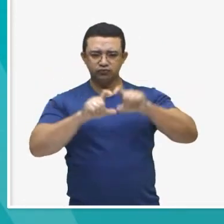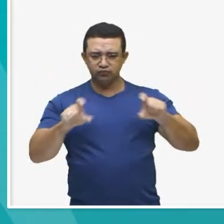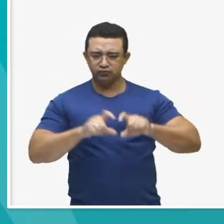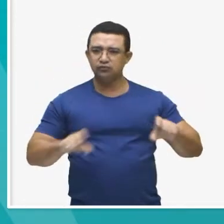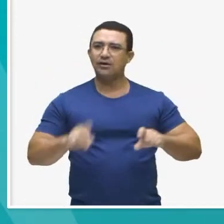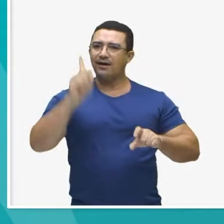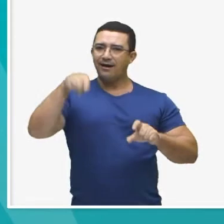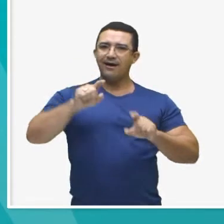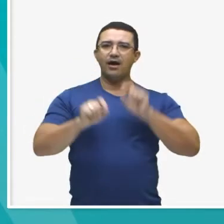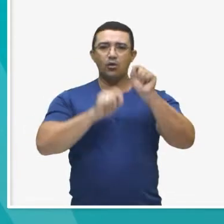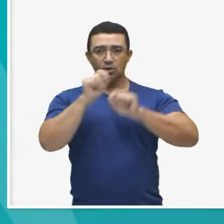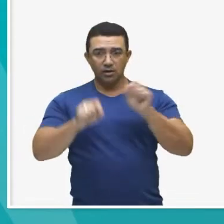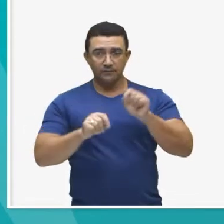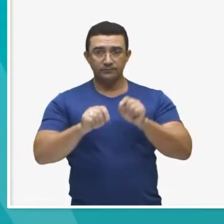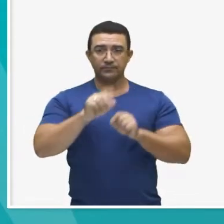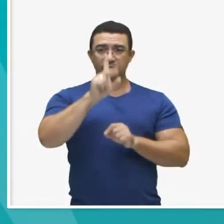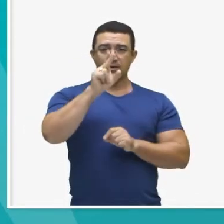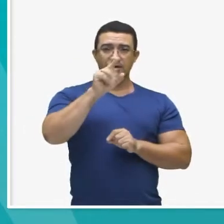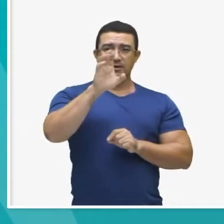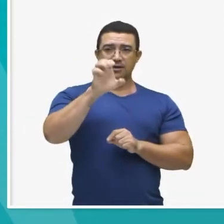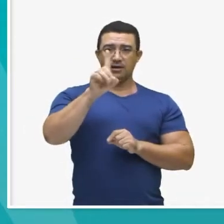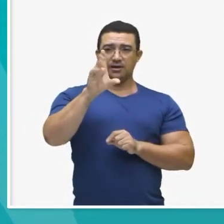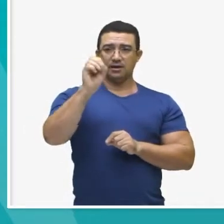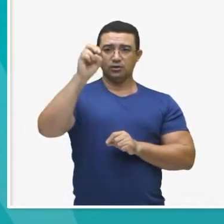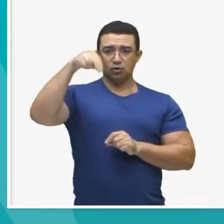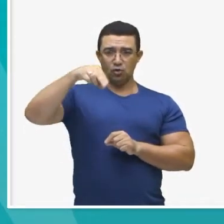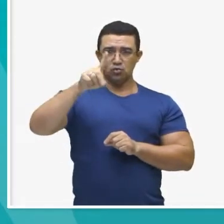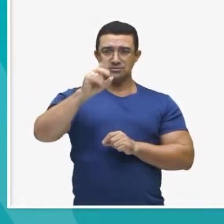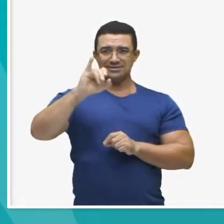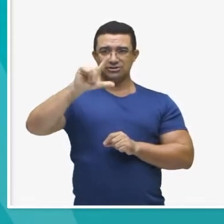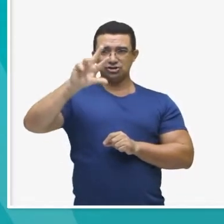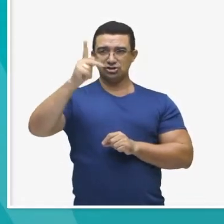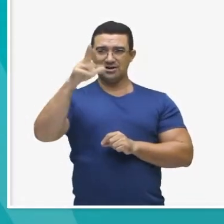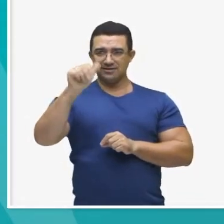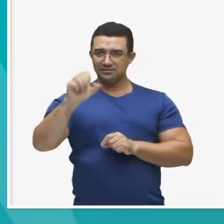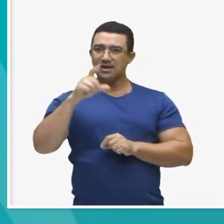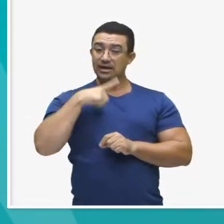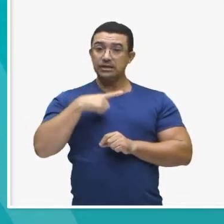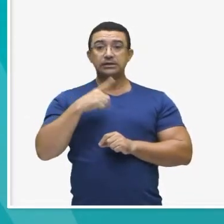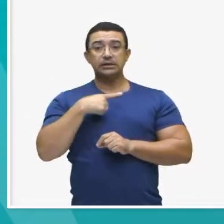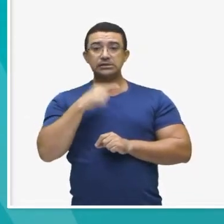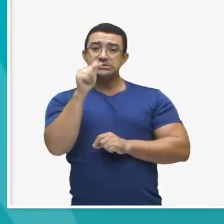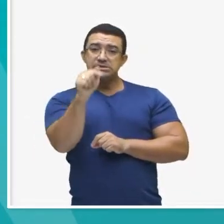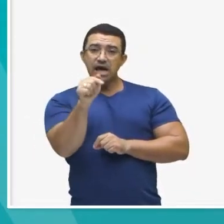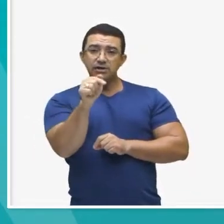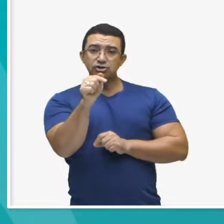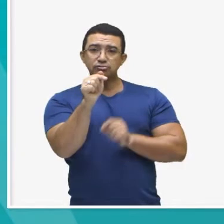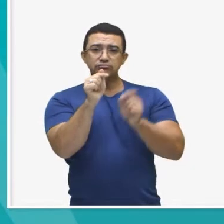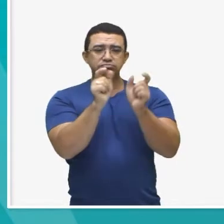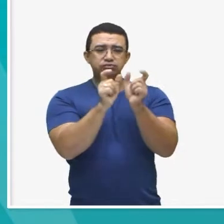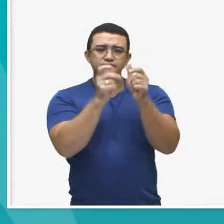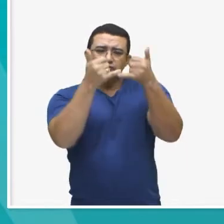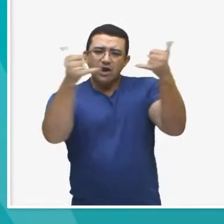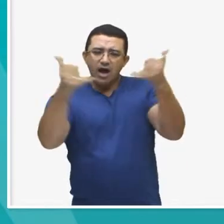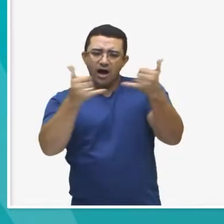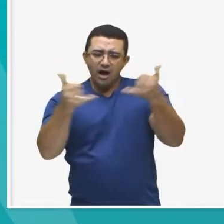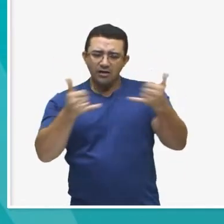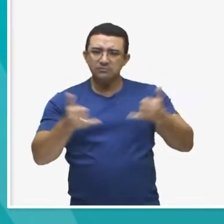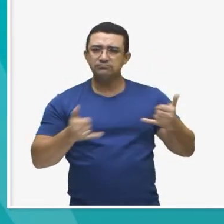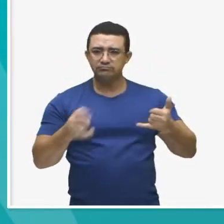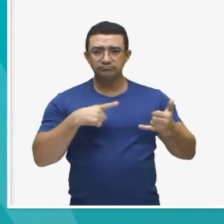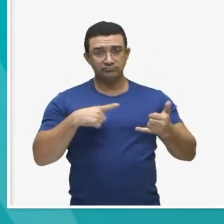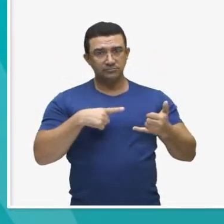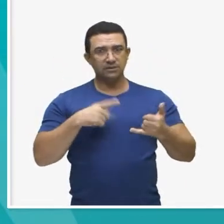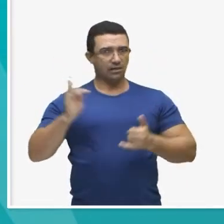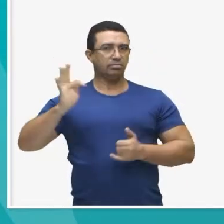a redondilha, né? Que são 7 sílabas poéticas. Então percebam aí que há uma técnica por trás desse verso que